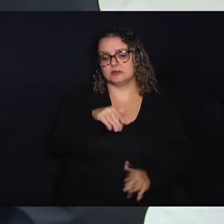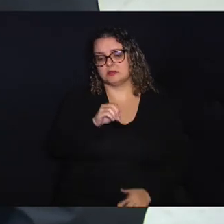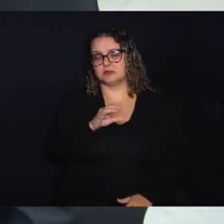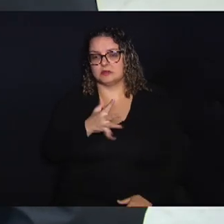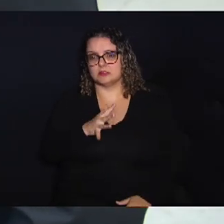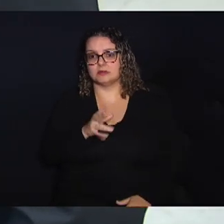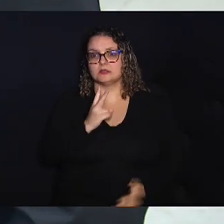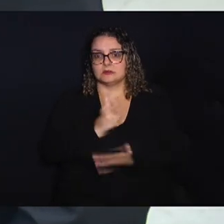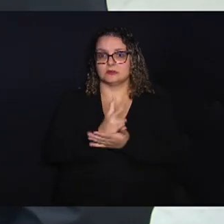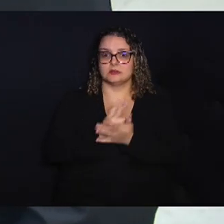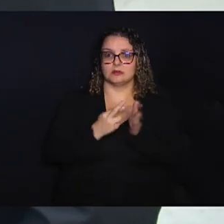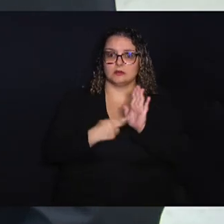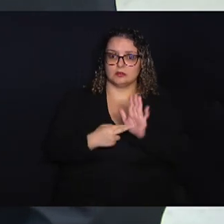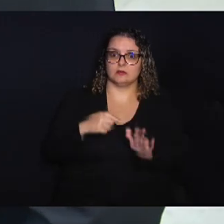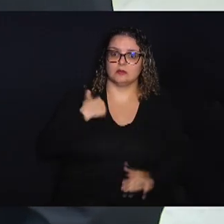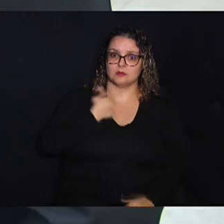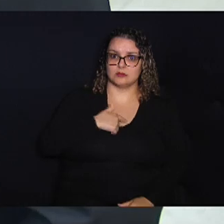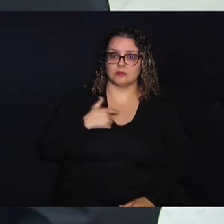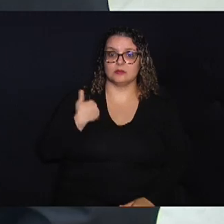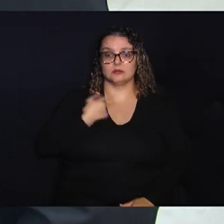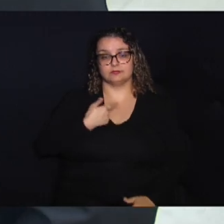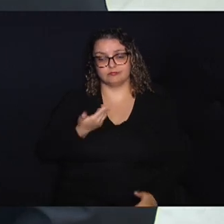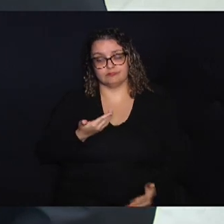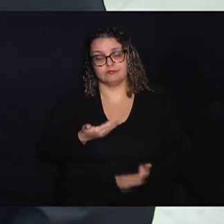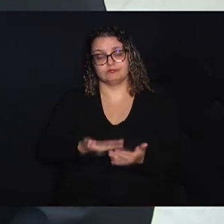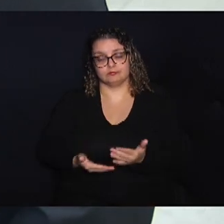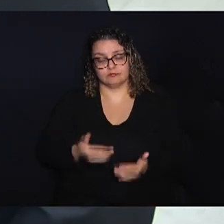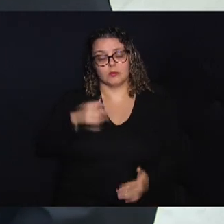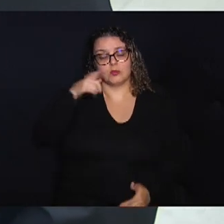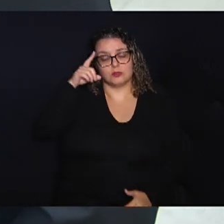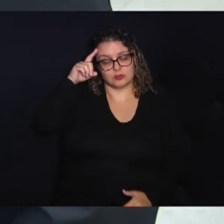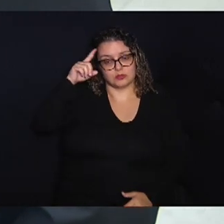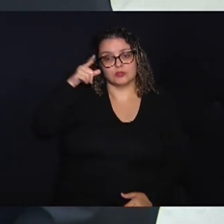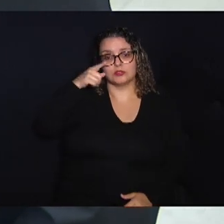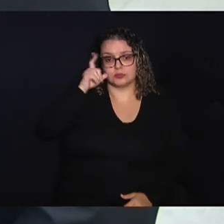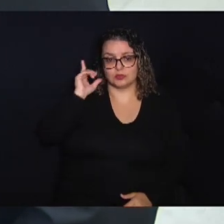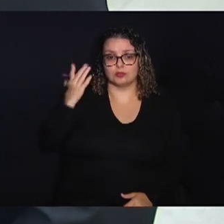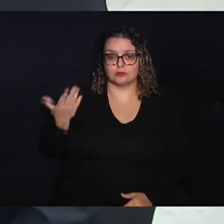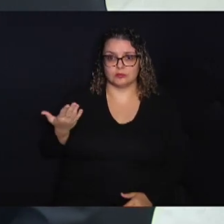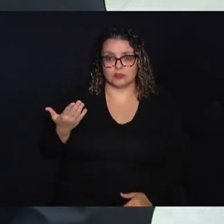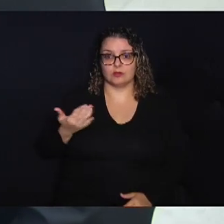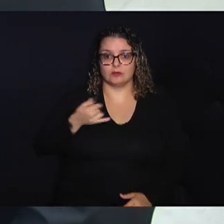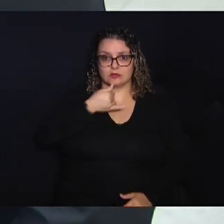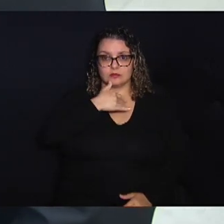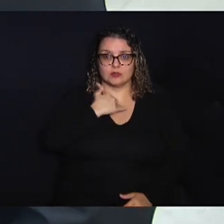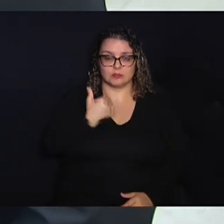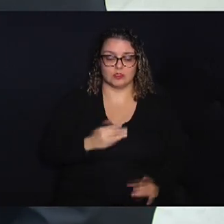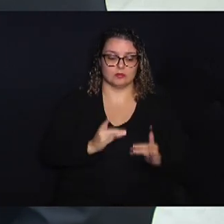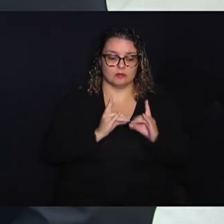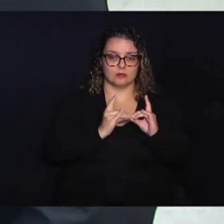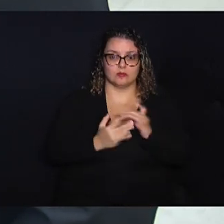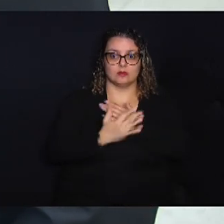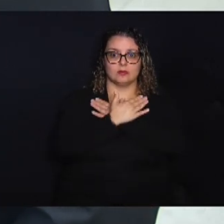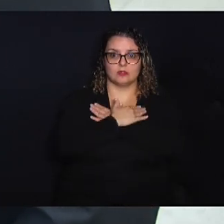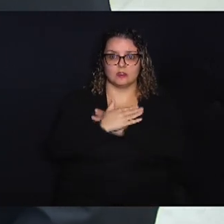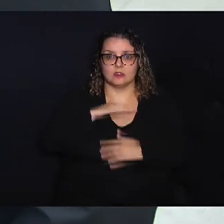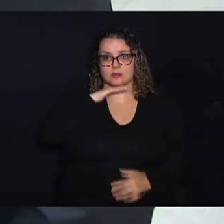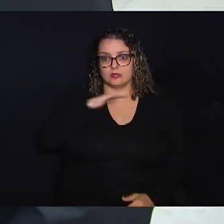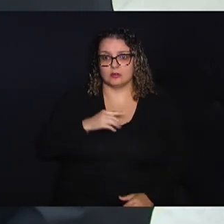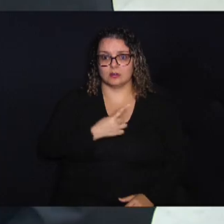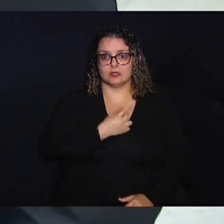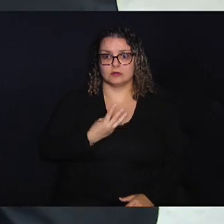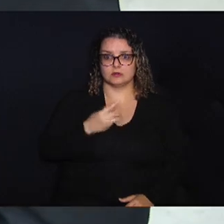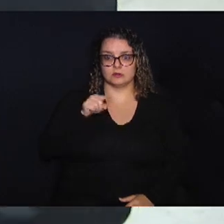foi referência para a gente. E nós perdemos o Tiãozinho no dia de ontem e foi o seu enterro na tarde de hoje, às 13